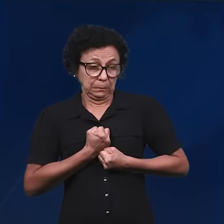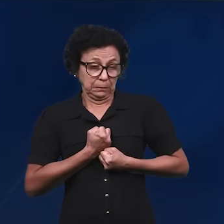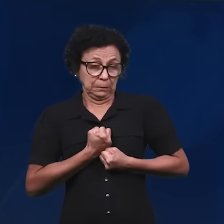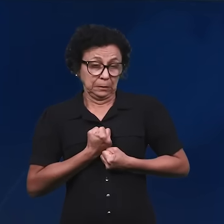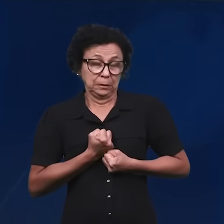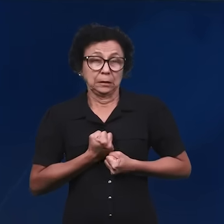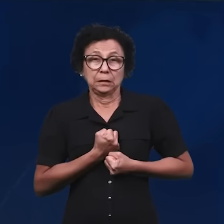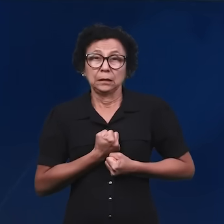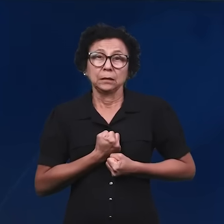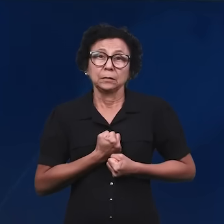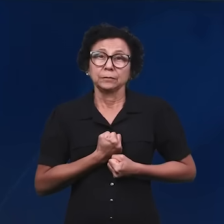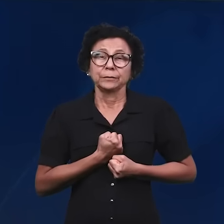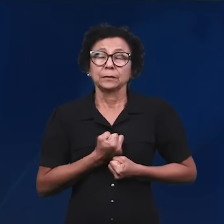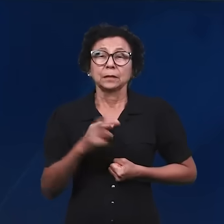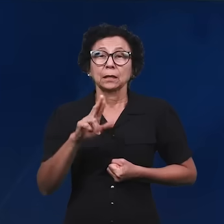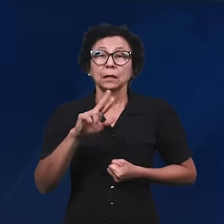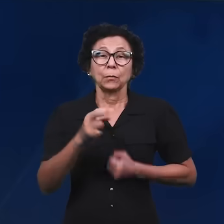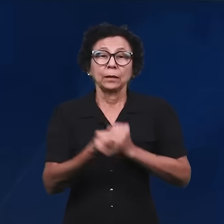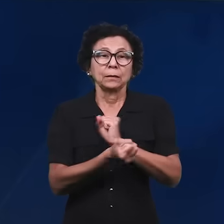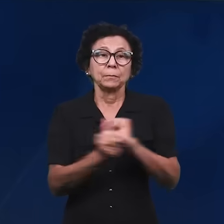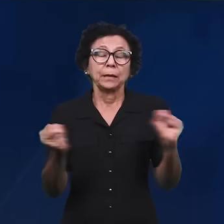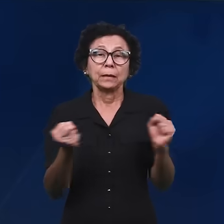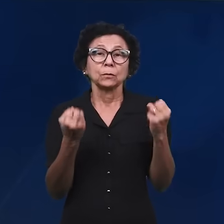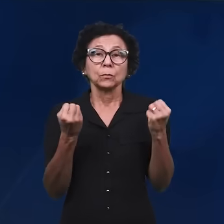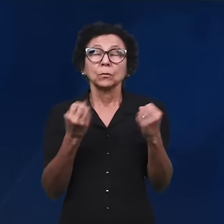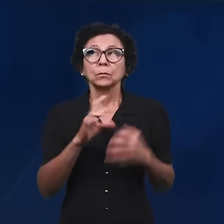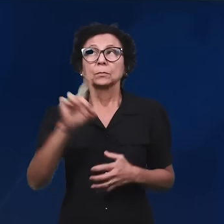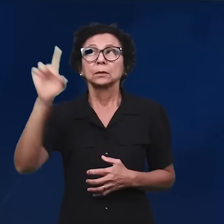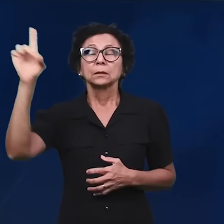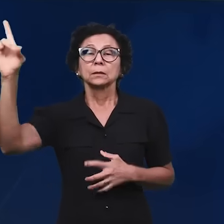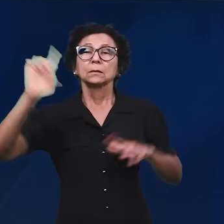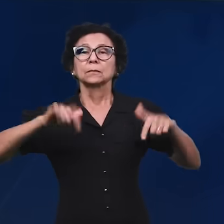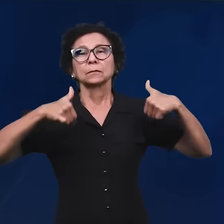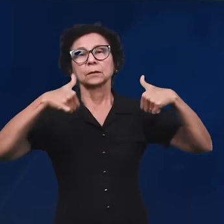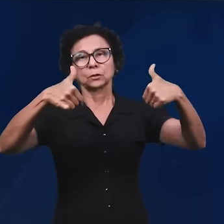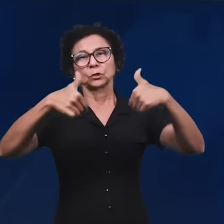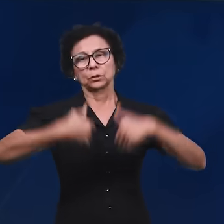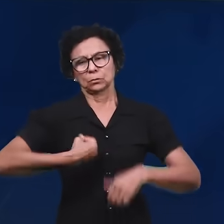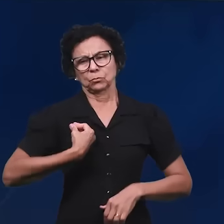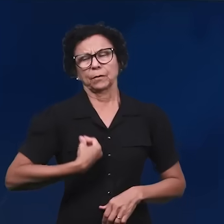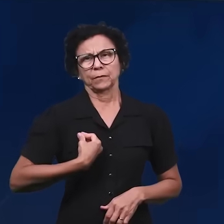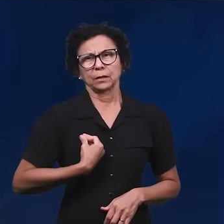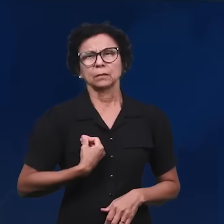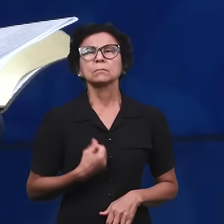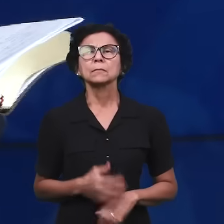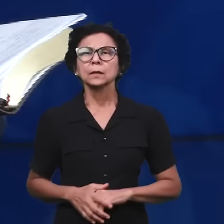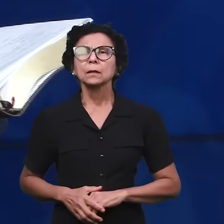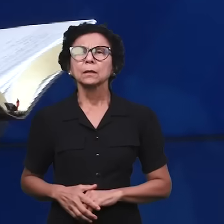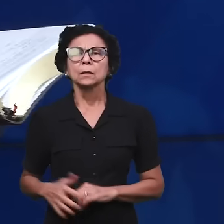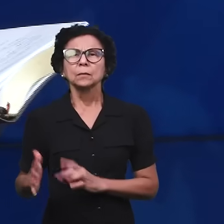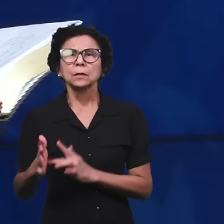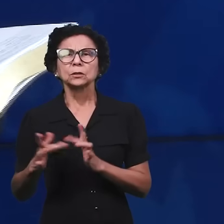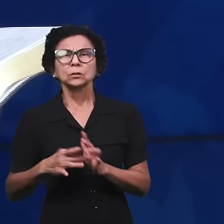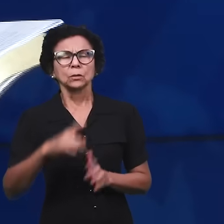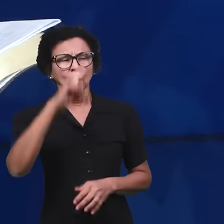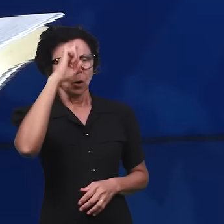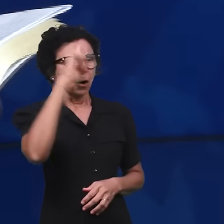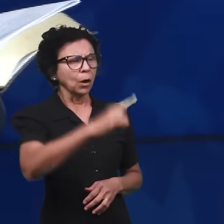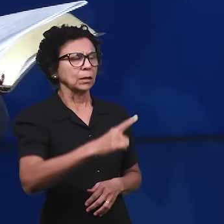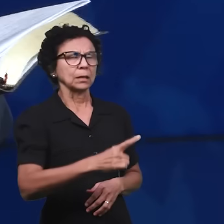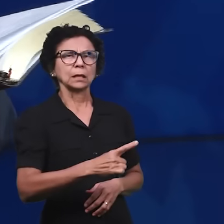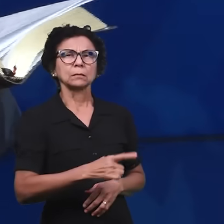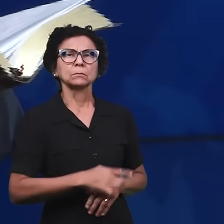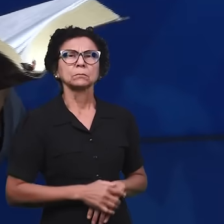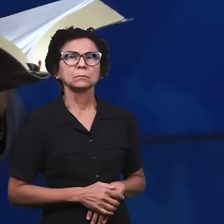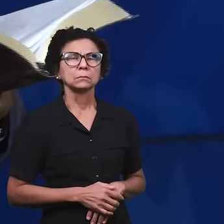Então, essa pedra não sai para Deus operar uma alegria na sua vida, uma bênção maior. Mas Jesus mandou tirar essa pedra, porque chegou o tempo